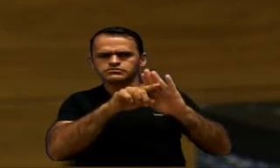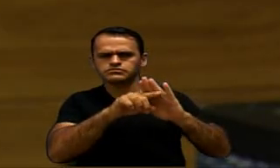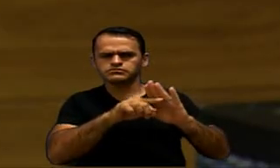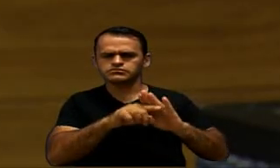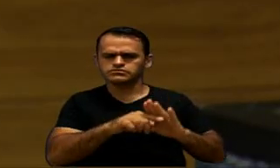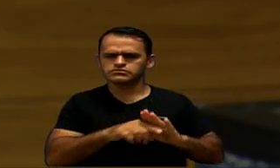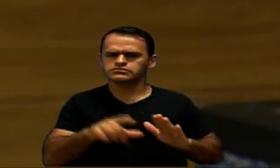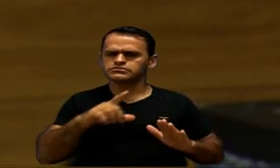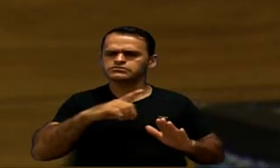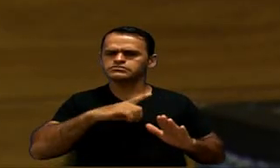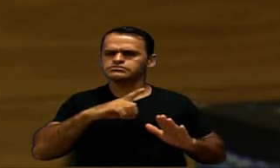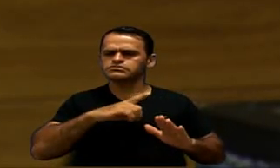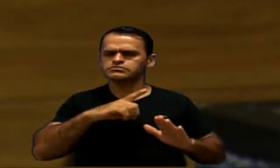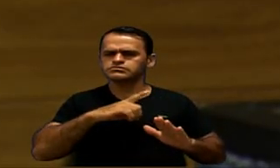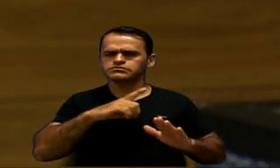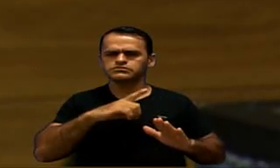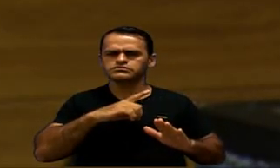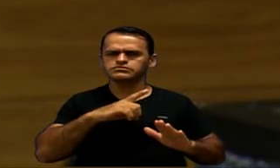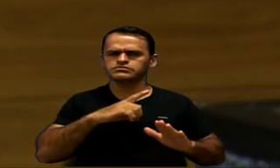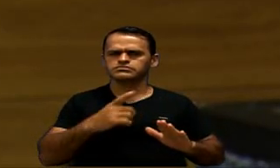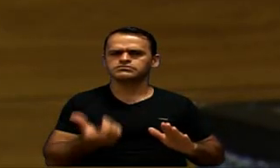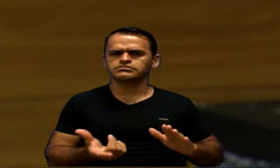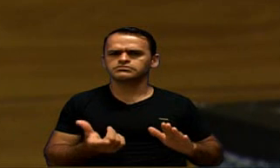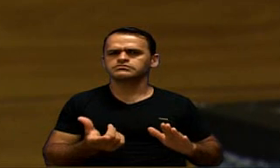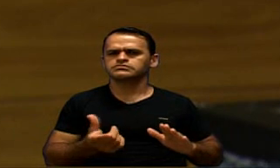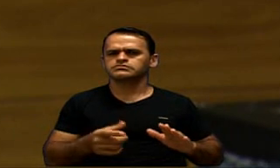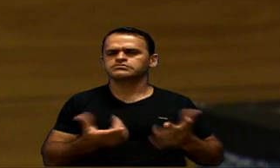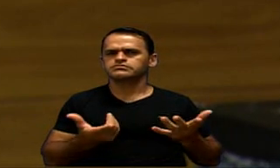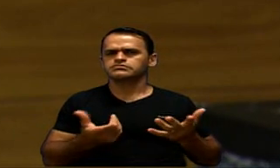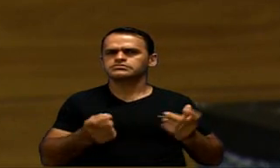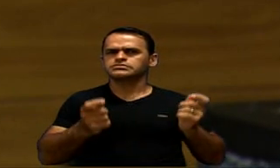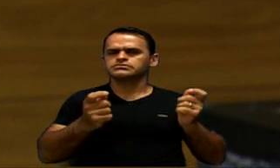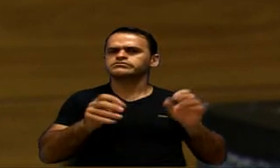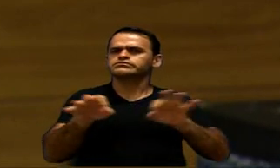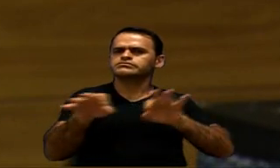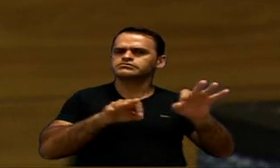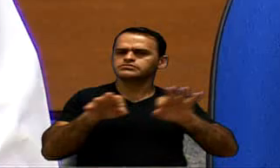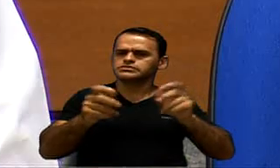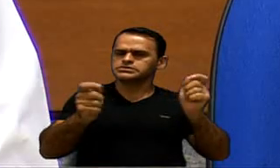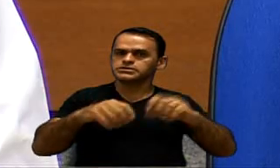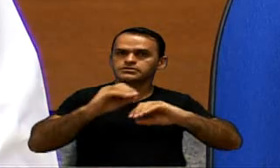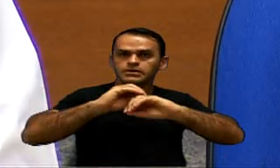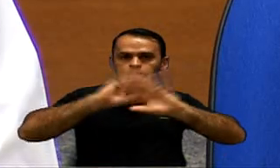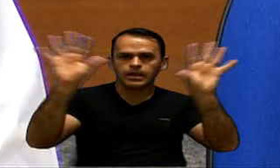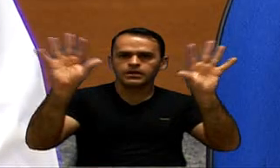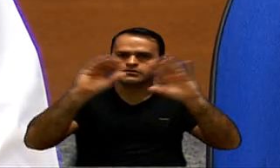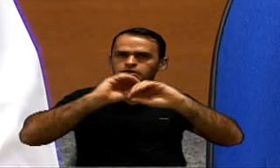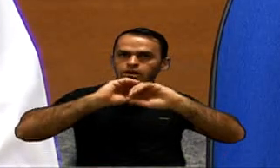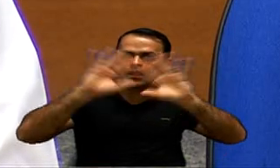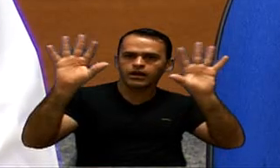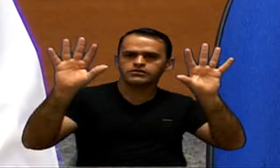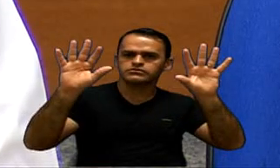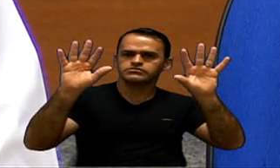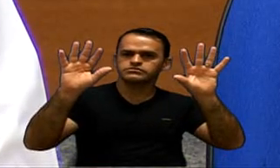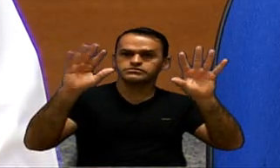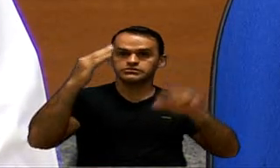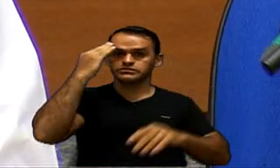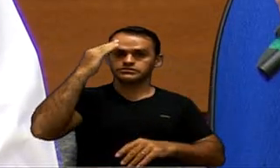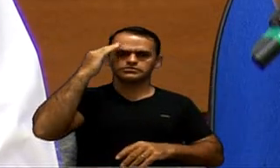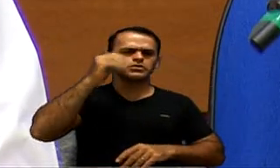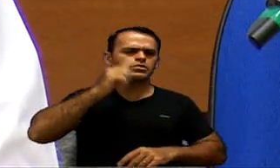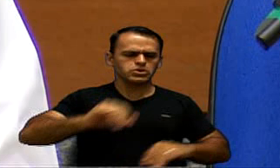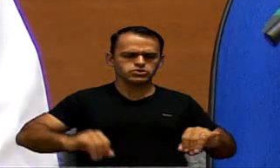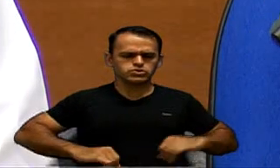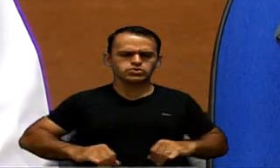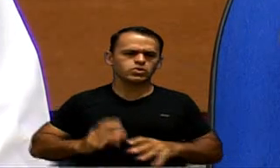em 2017, para dar uma visibilidade do quanto as mulheres estão sofrendo em nosso país, quantas mulheres sofrem a violência.